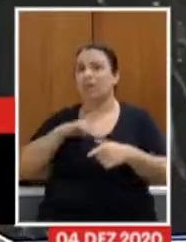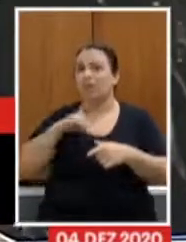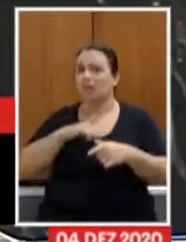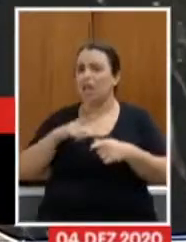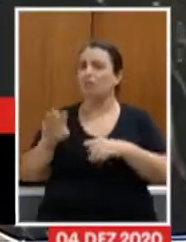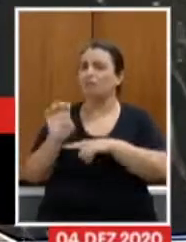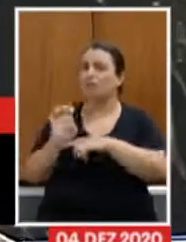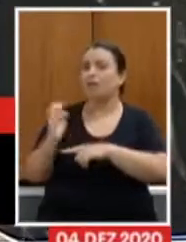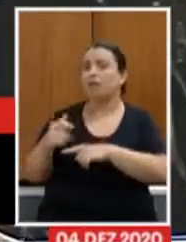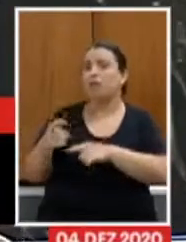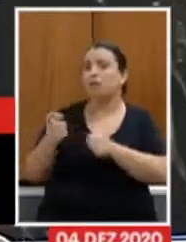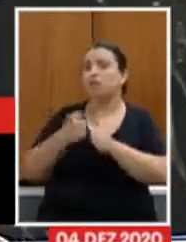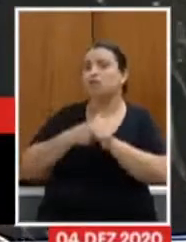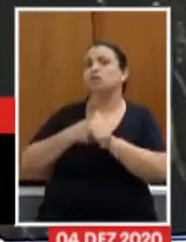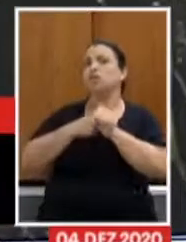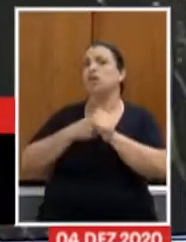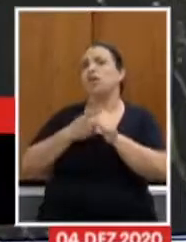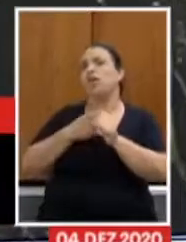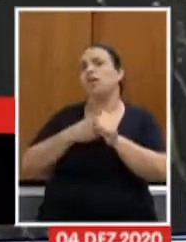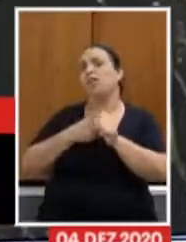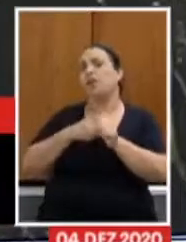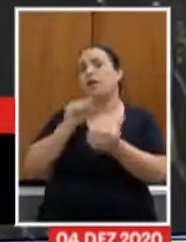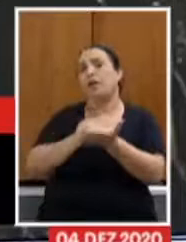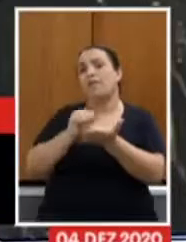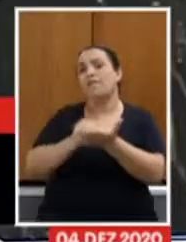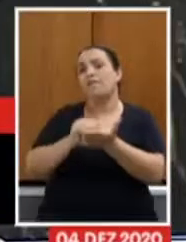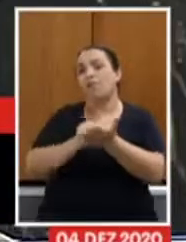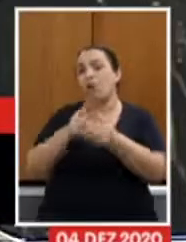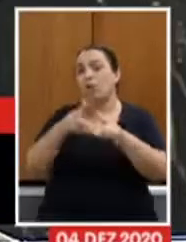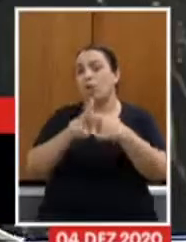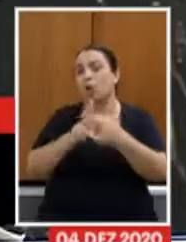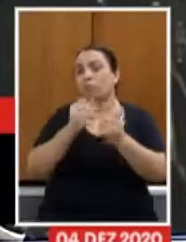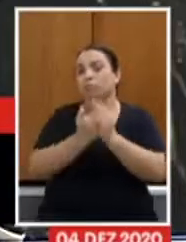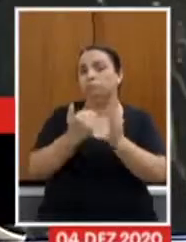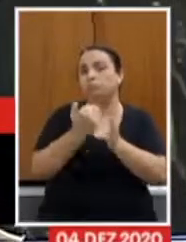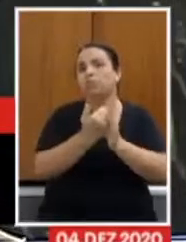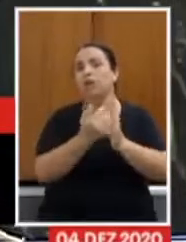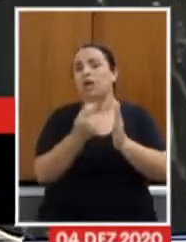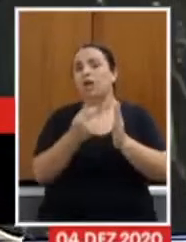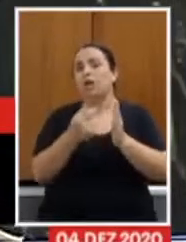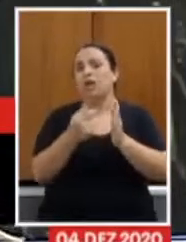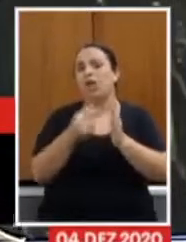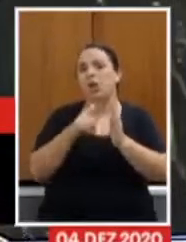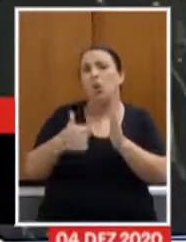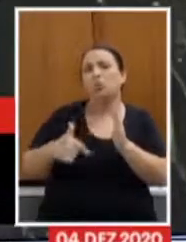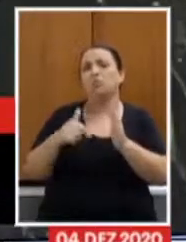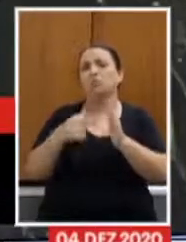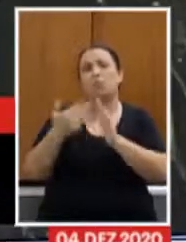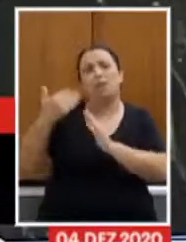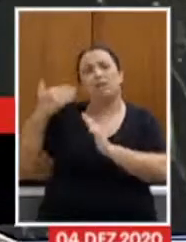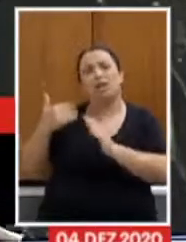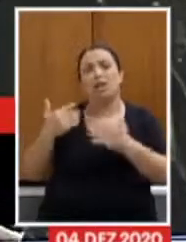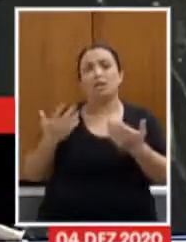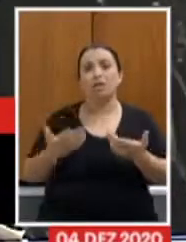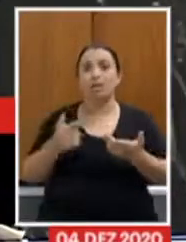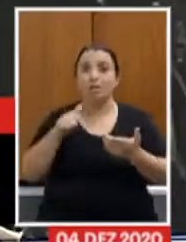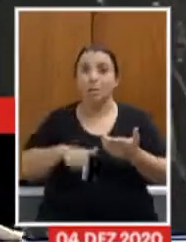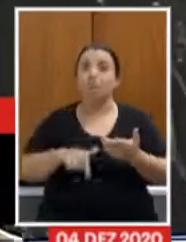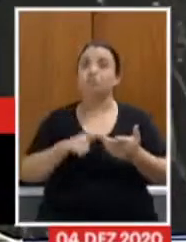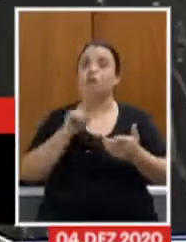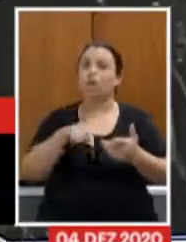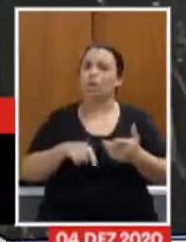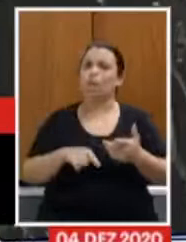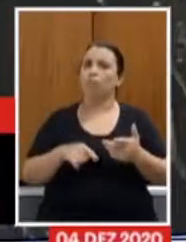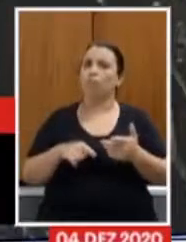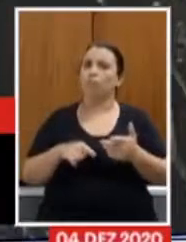alguns reajustes e retroativos. Nós sabemos que existem direitos importantes da categoria que foram adquiridos e